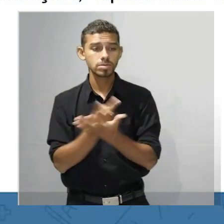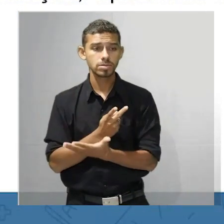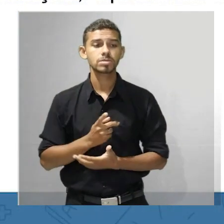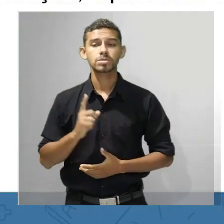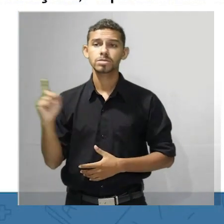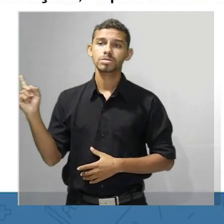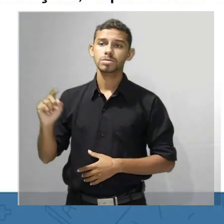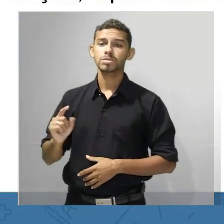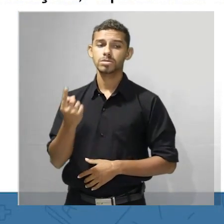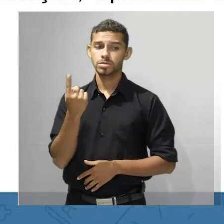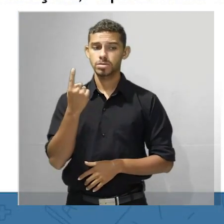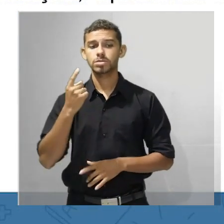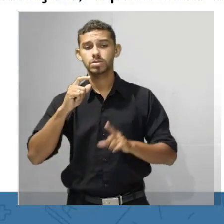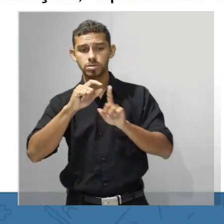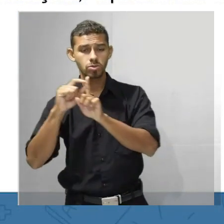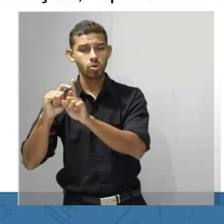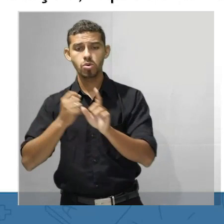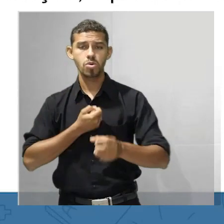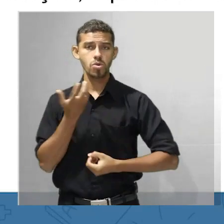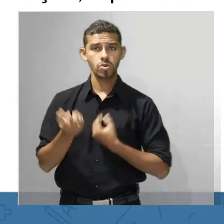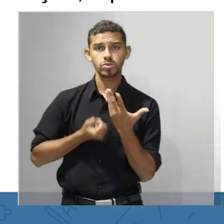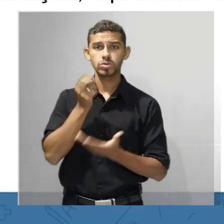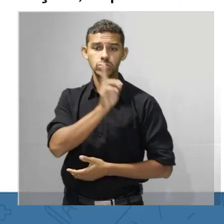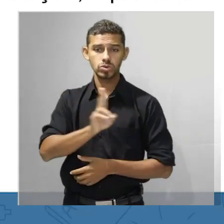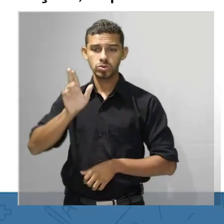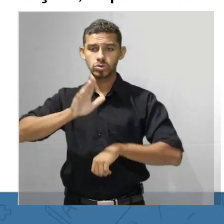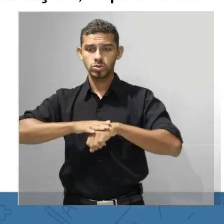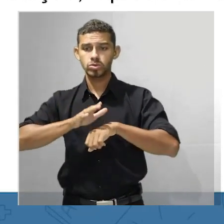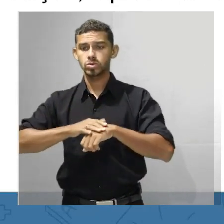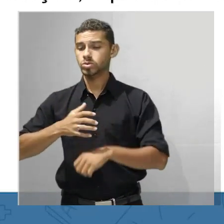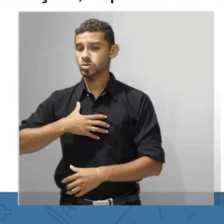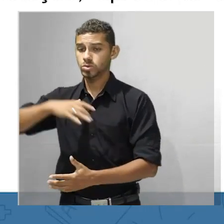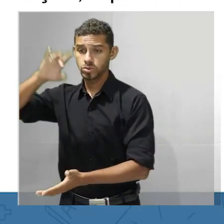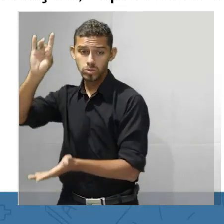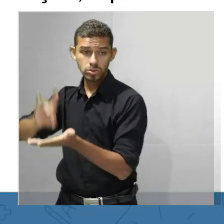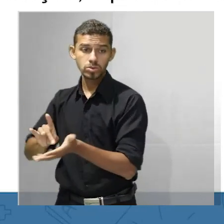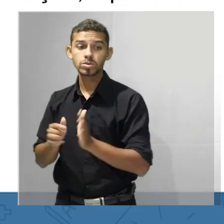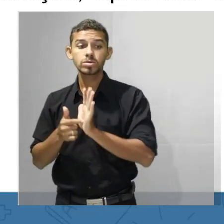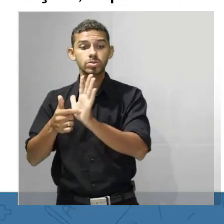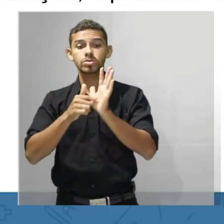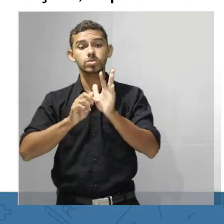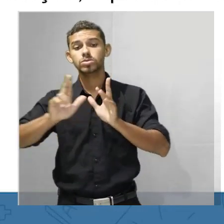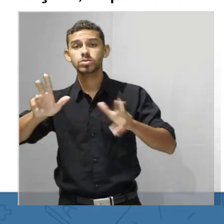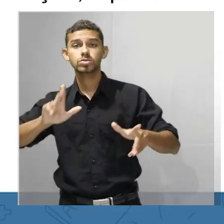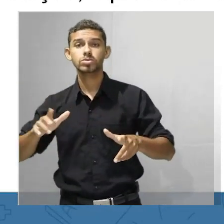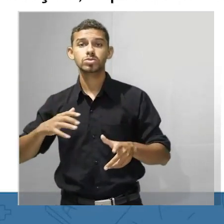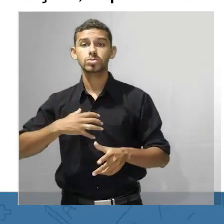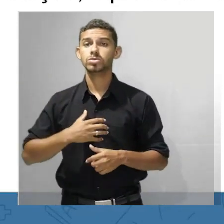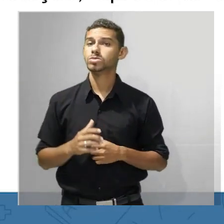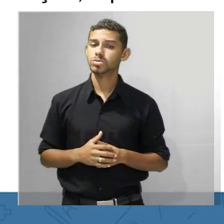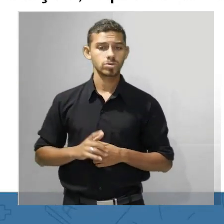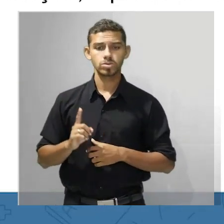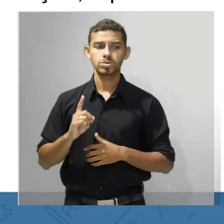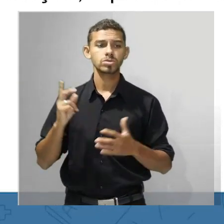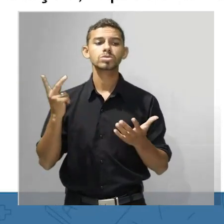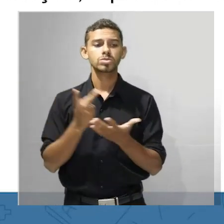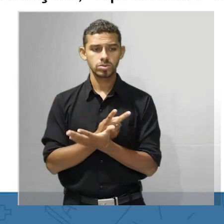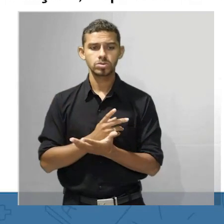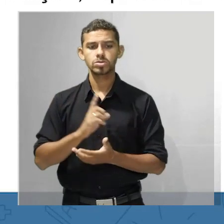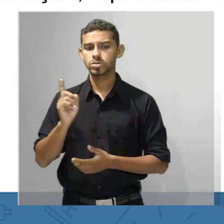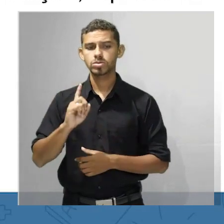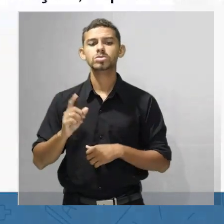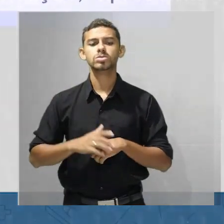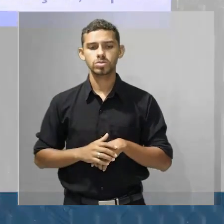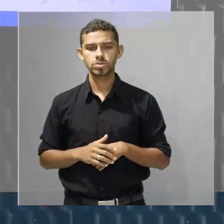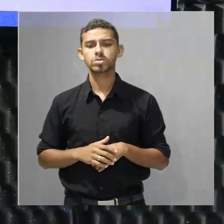era uma Palavra ou expressão é usada no sentido denotativo para representar diferentes significados não ela representa aquele